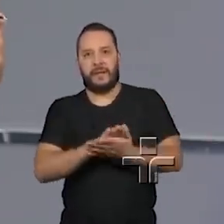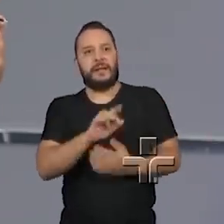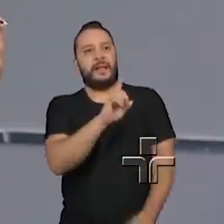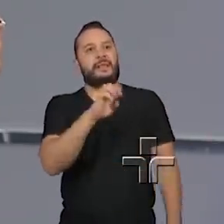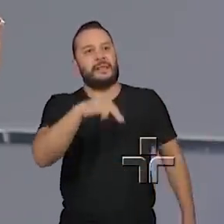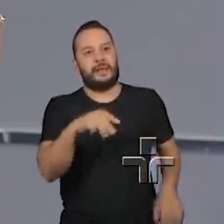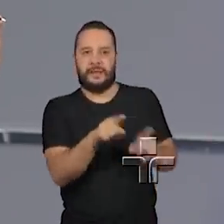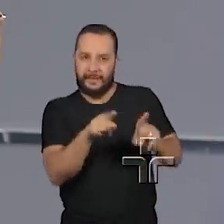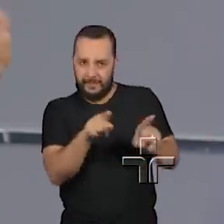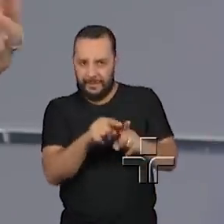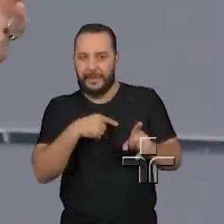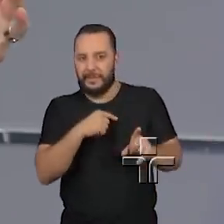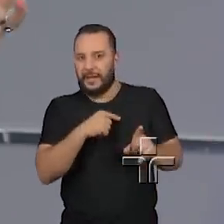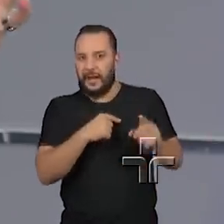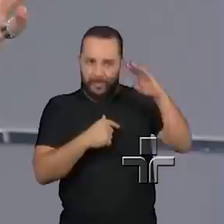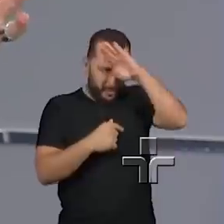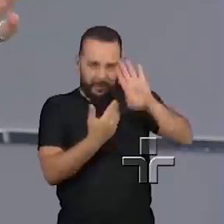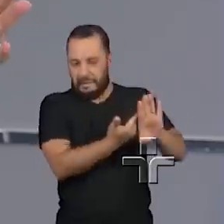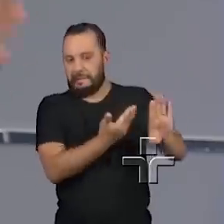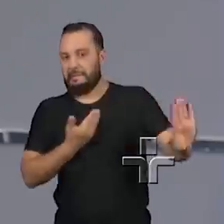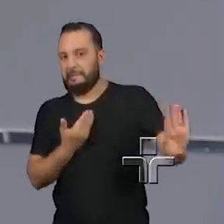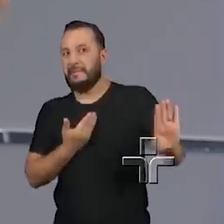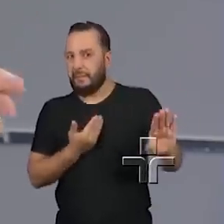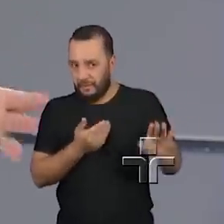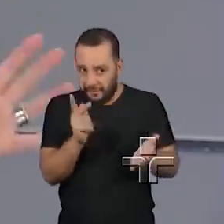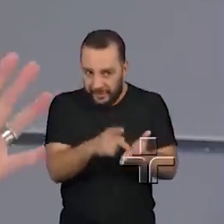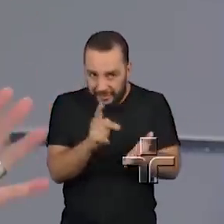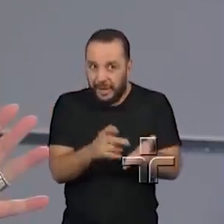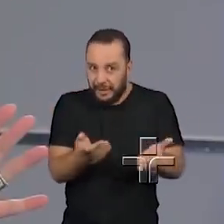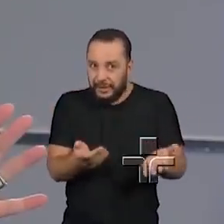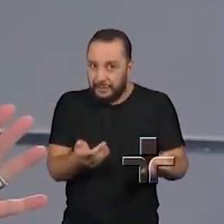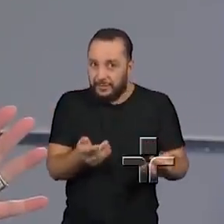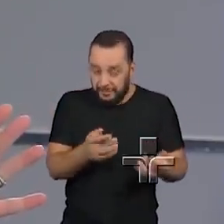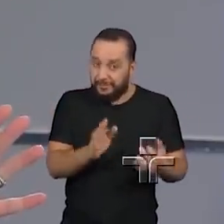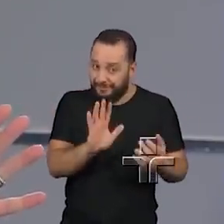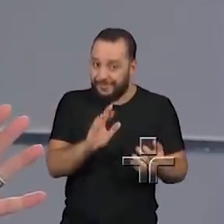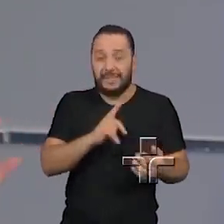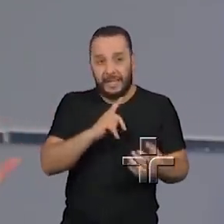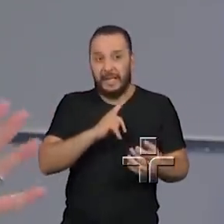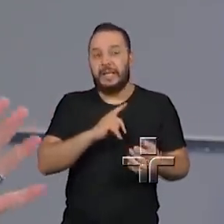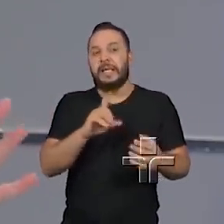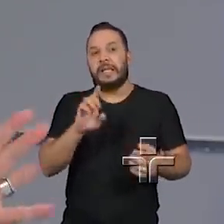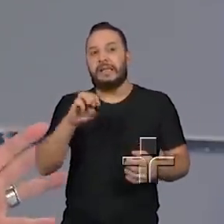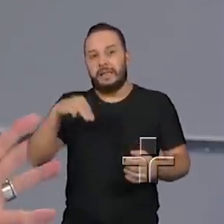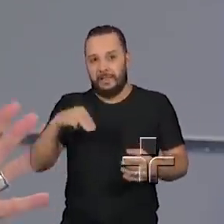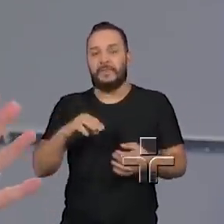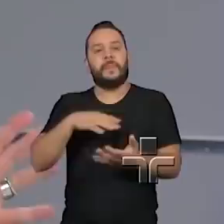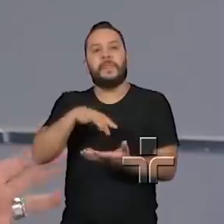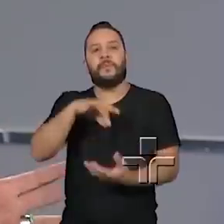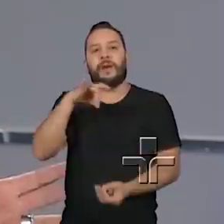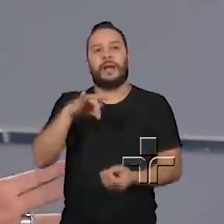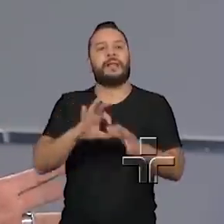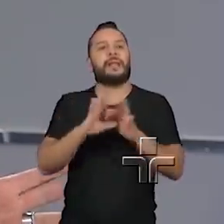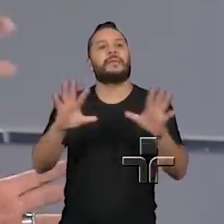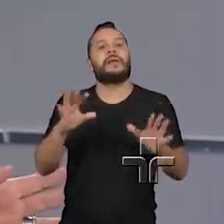imagem do presidente para não dar a entender que faz parte do governo, não é? Se define como democrata liberal. O que o DEM